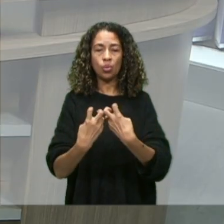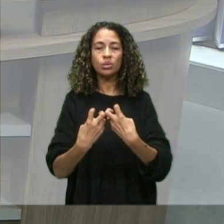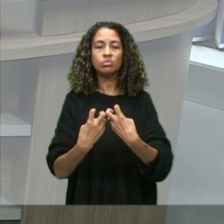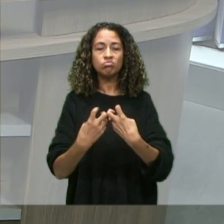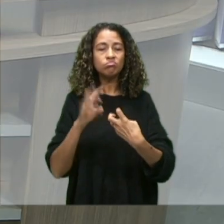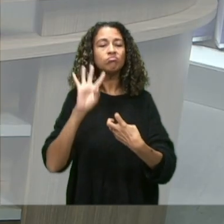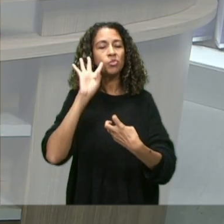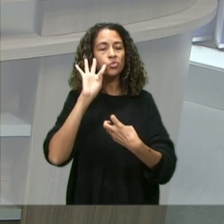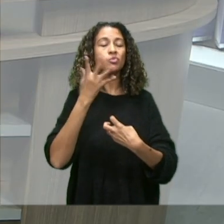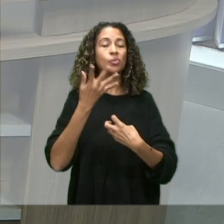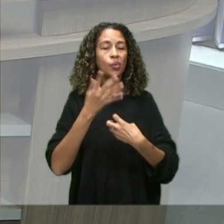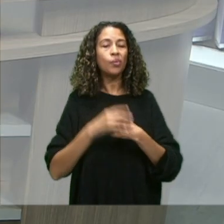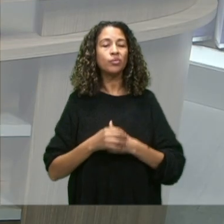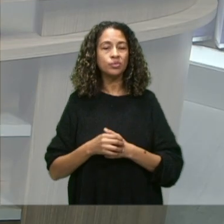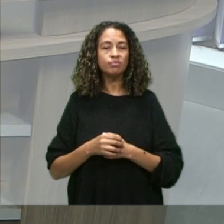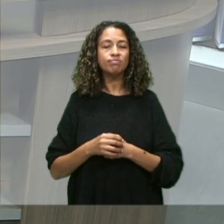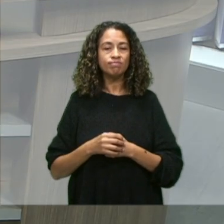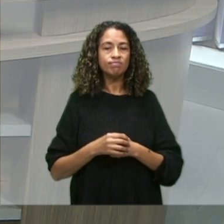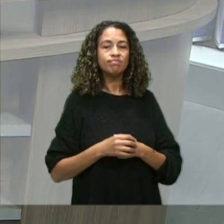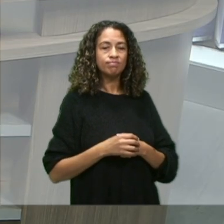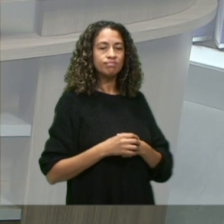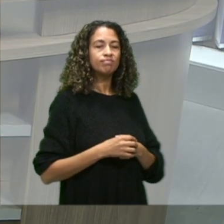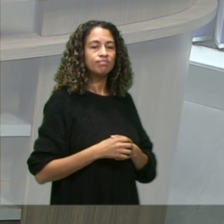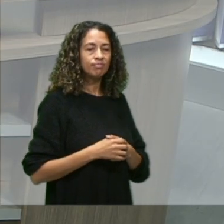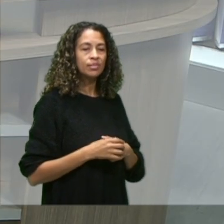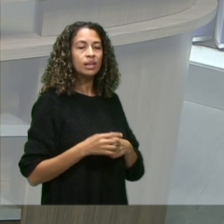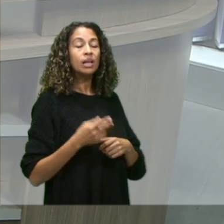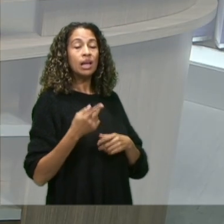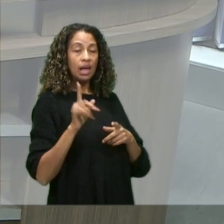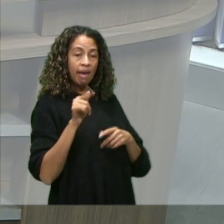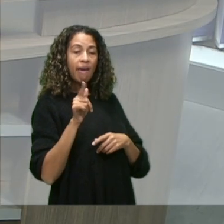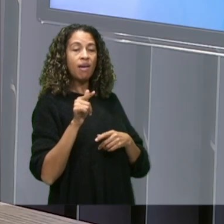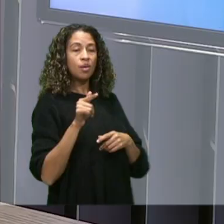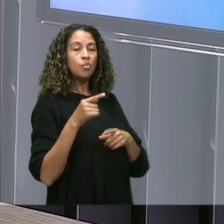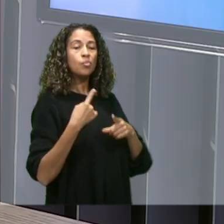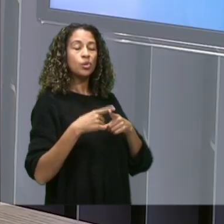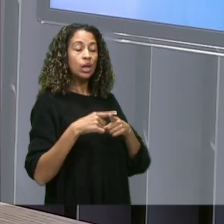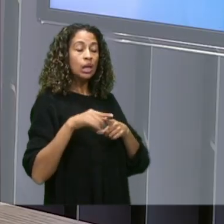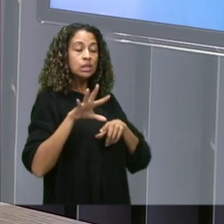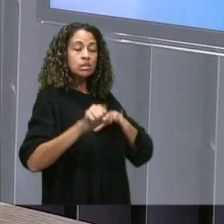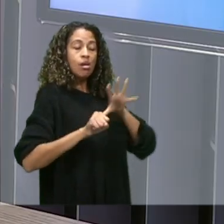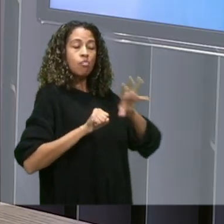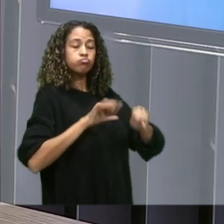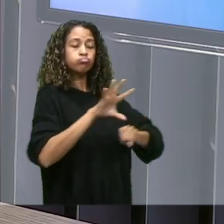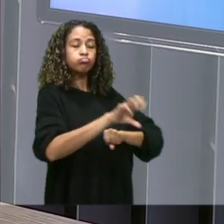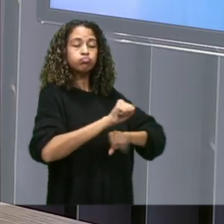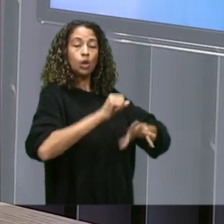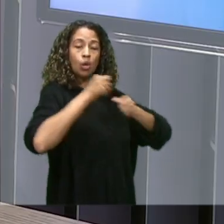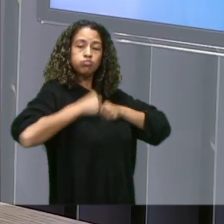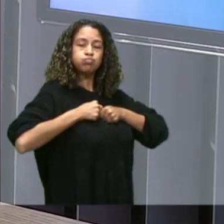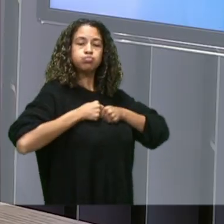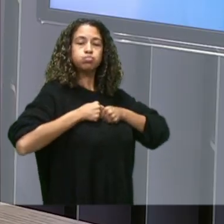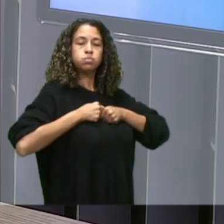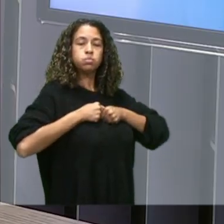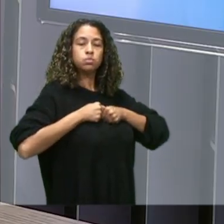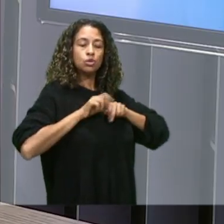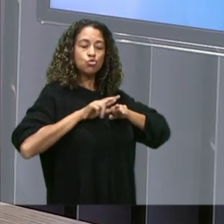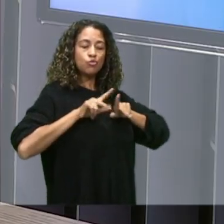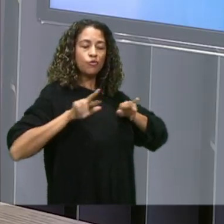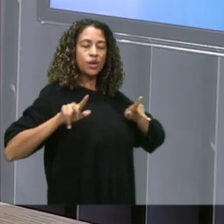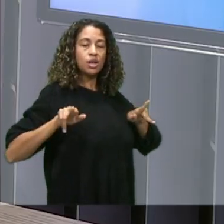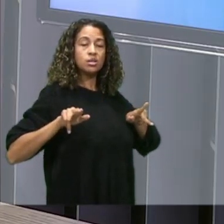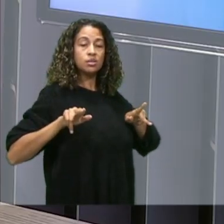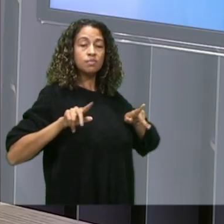né? Exato. Uma atividade eles se apropriam das diferenças, mas